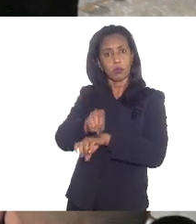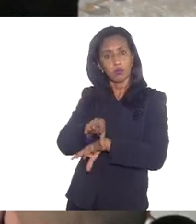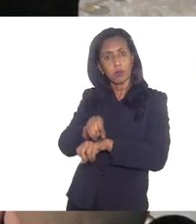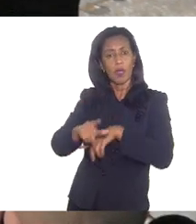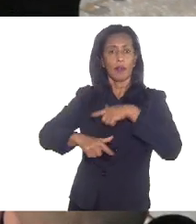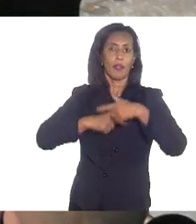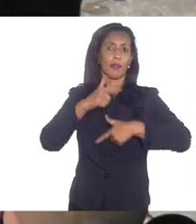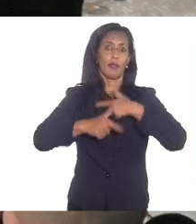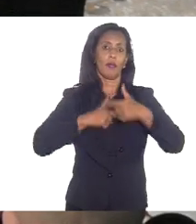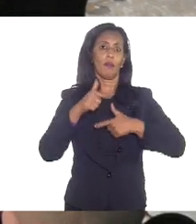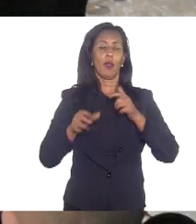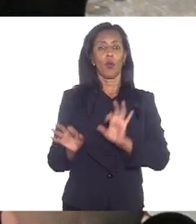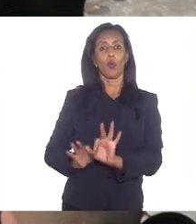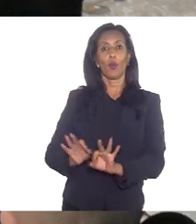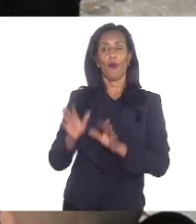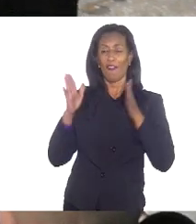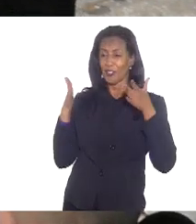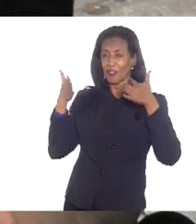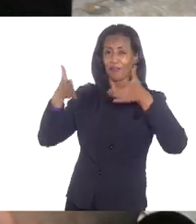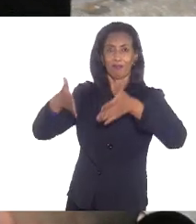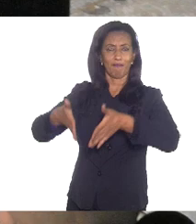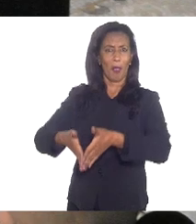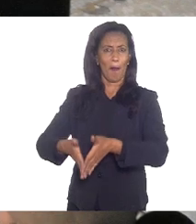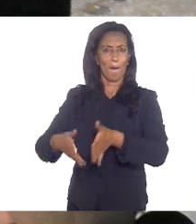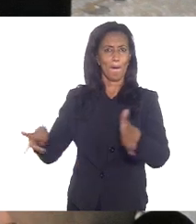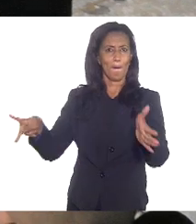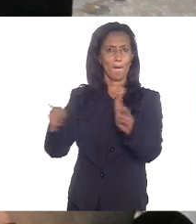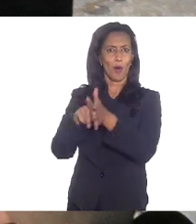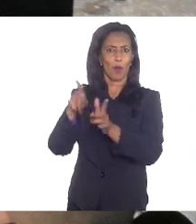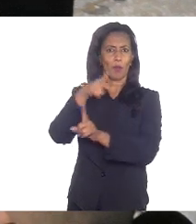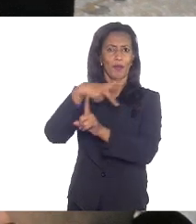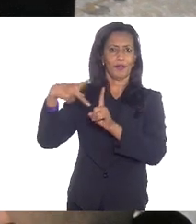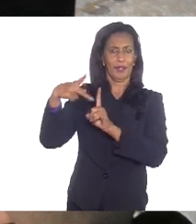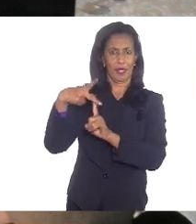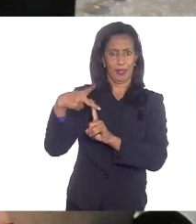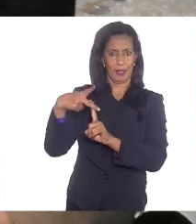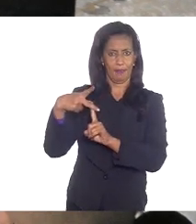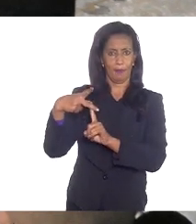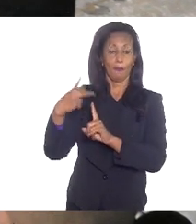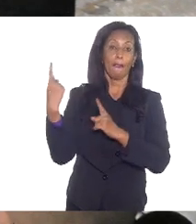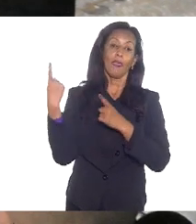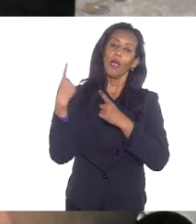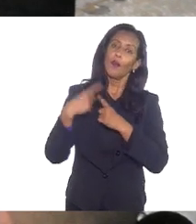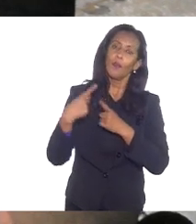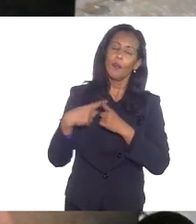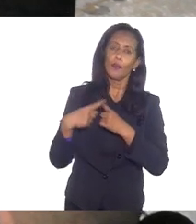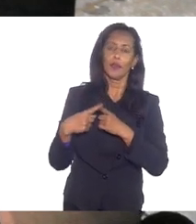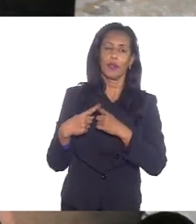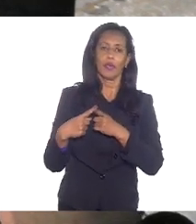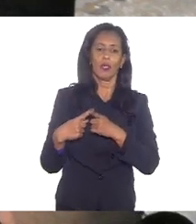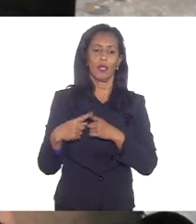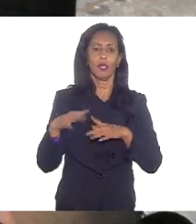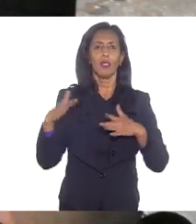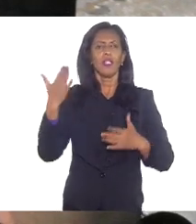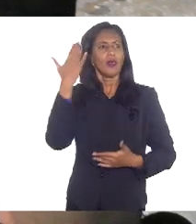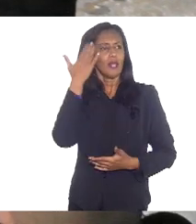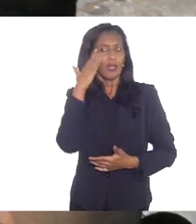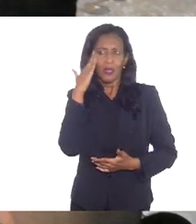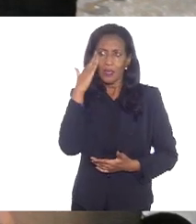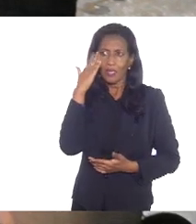num projeto específico sobre esse tema previdência. Porque, a despeito... Entende, presidente?